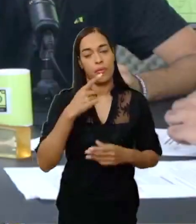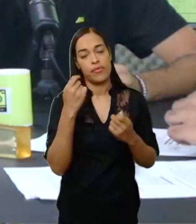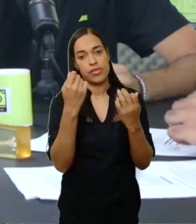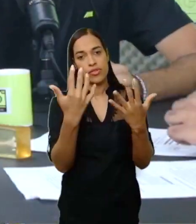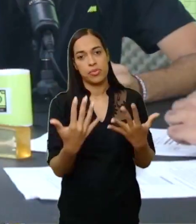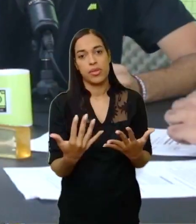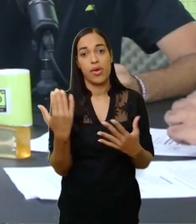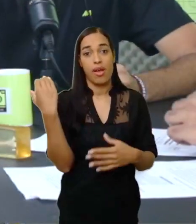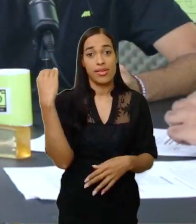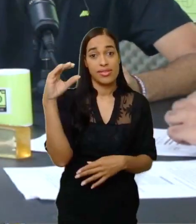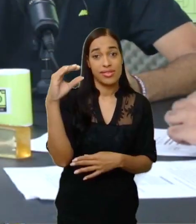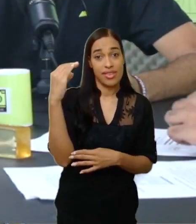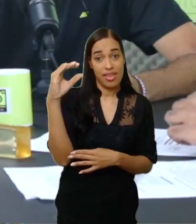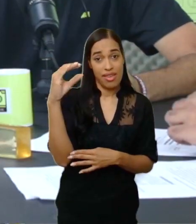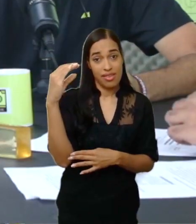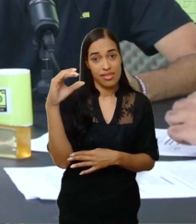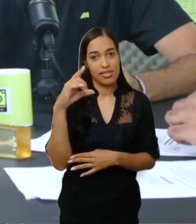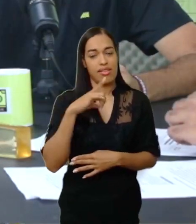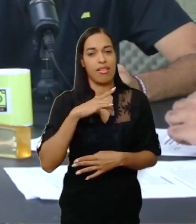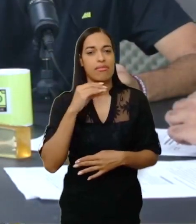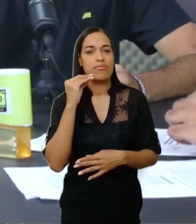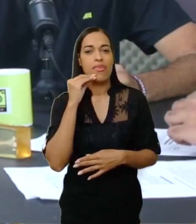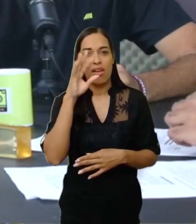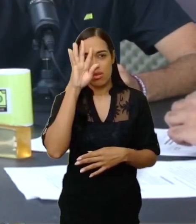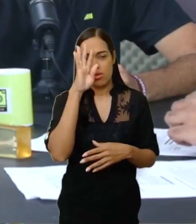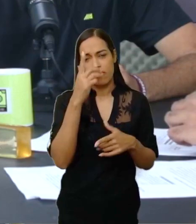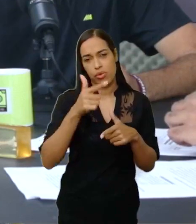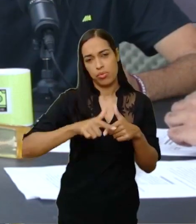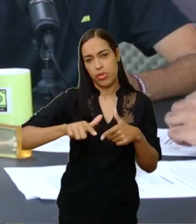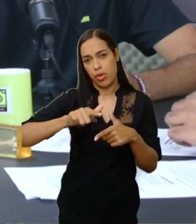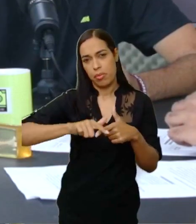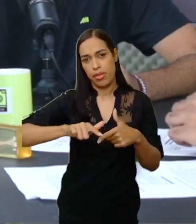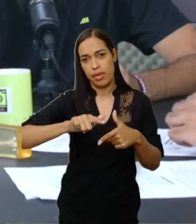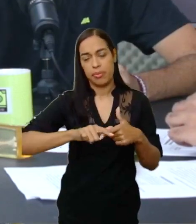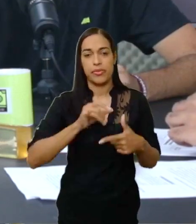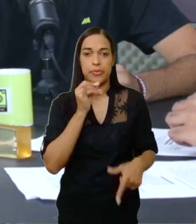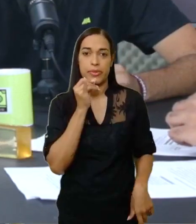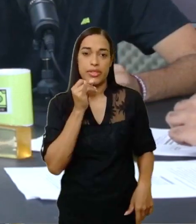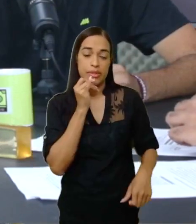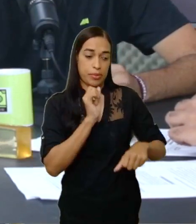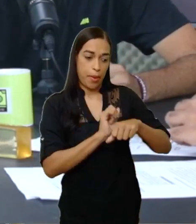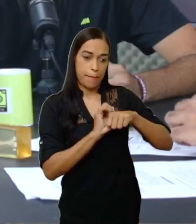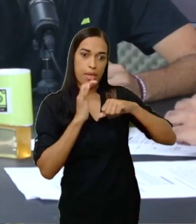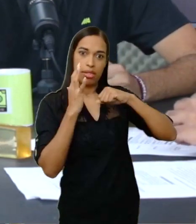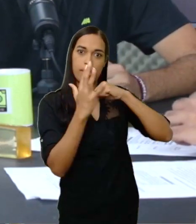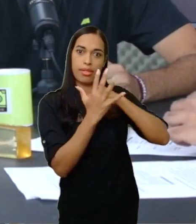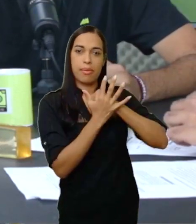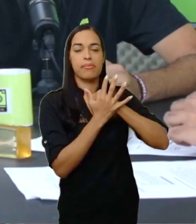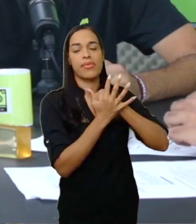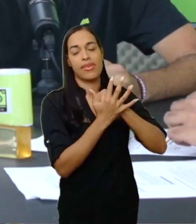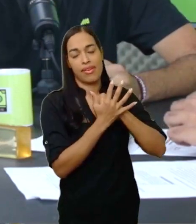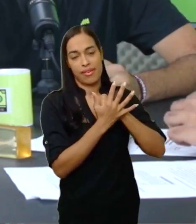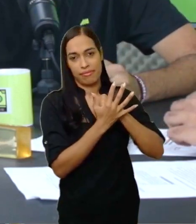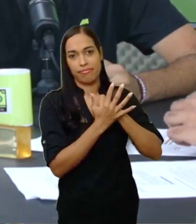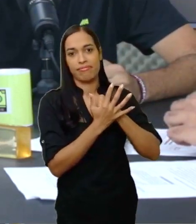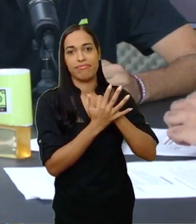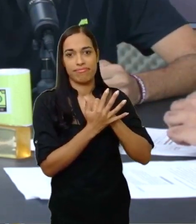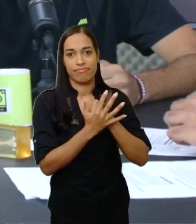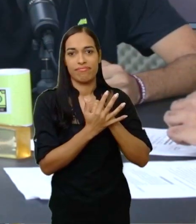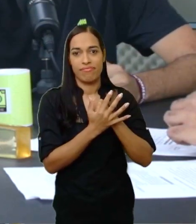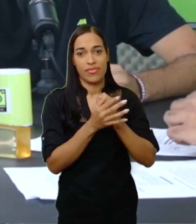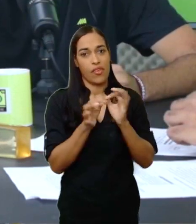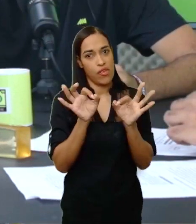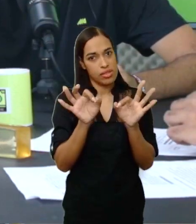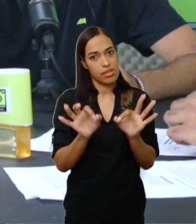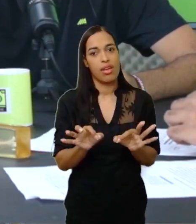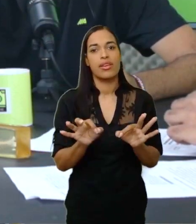A ciência ela tenta solucionar os problemas, né? O exemplo da pandemia foi super certo aí,